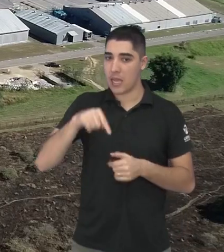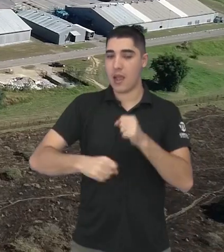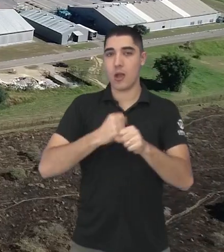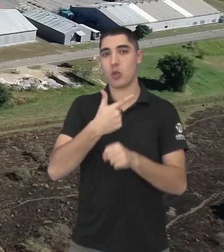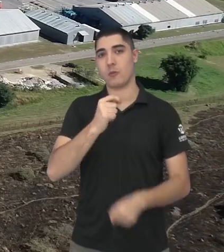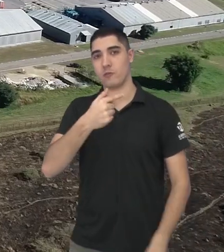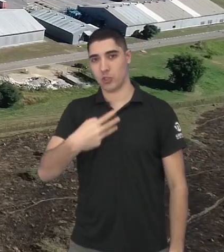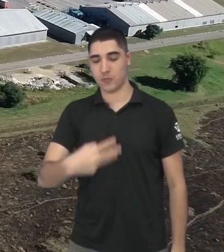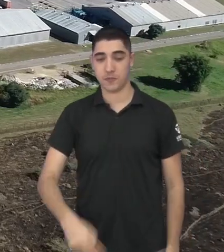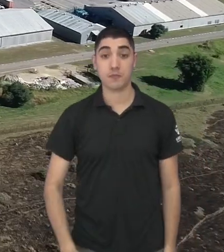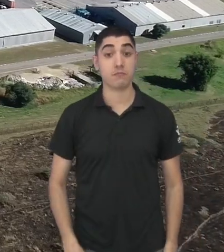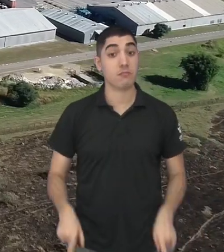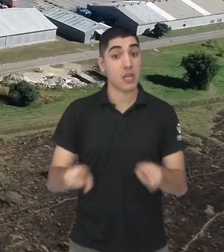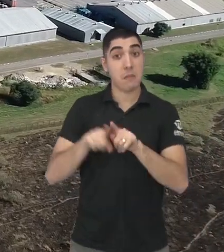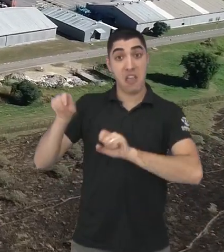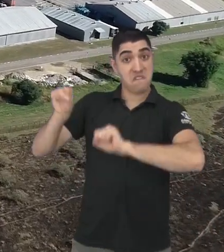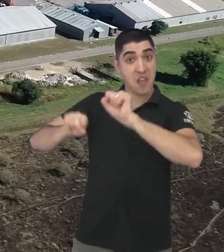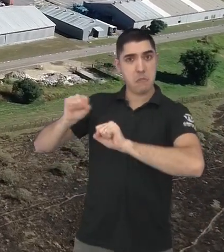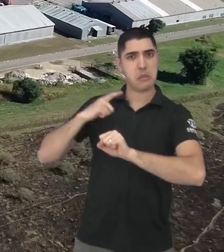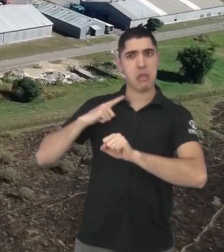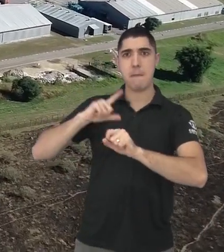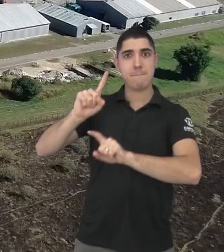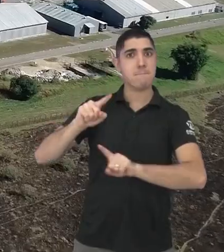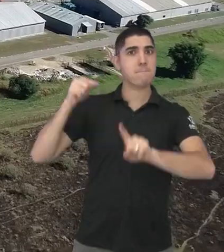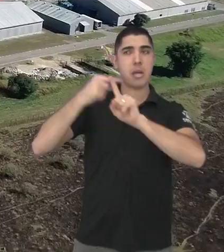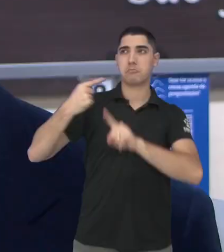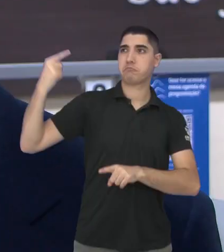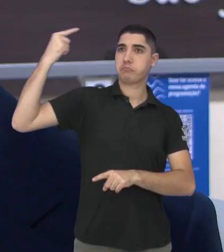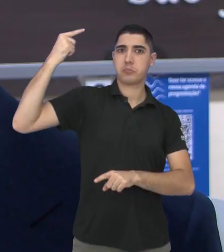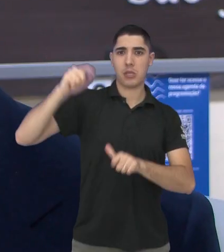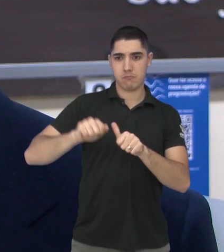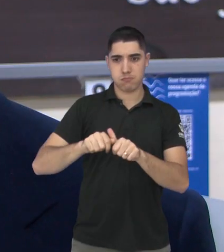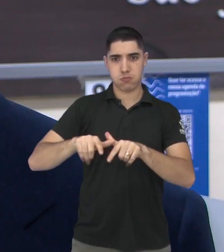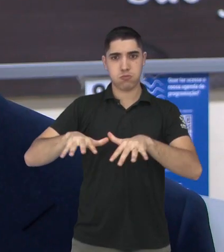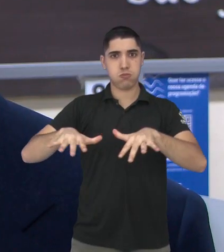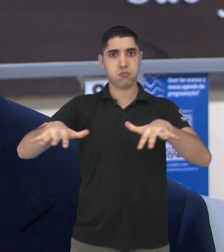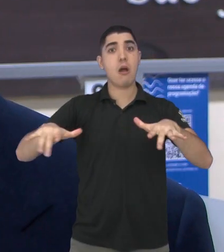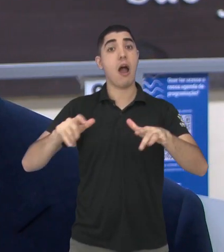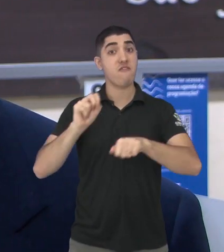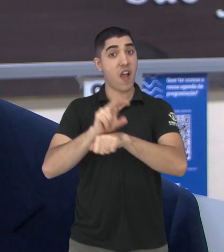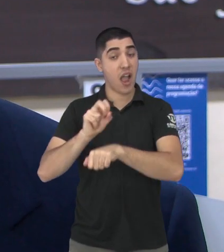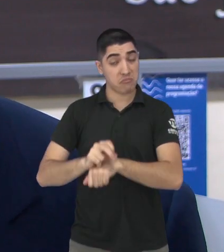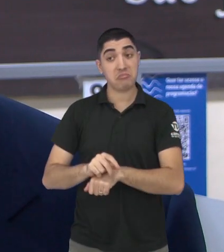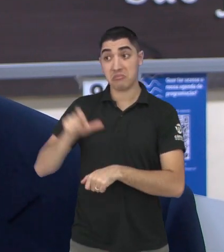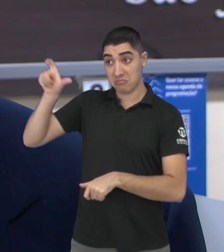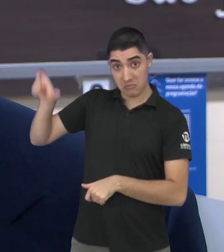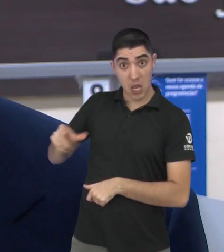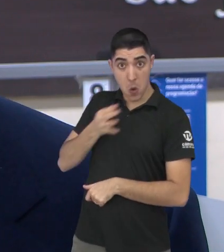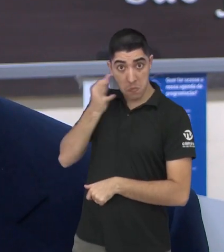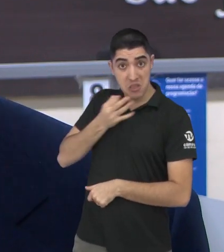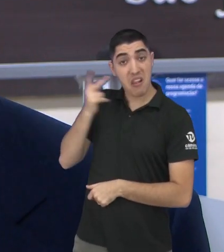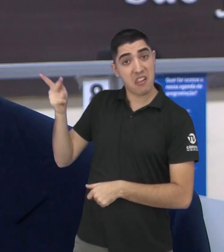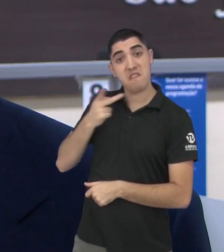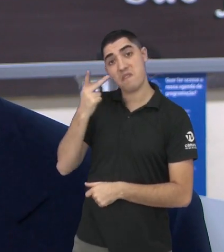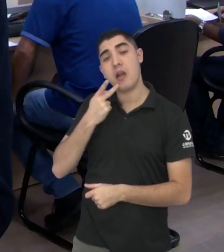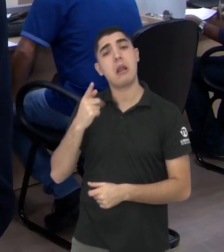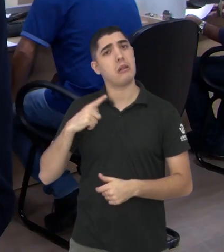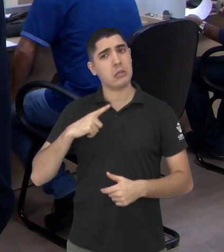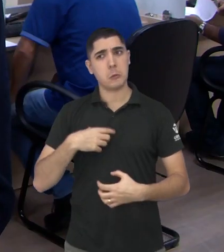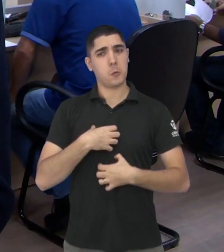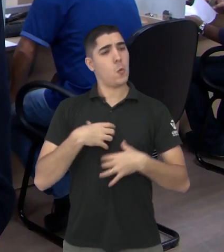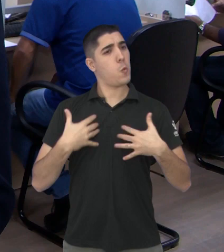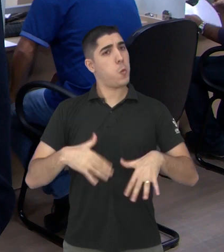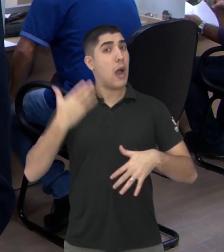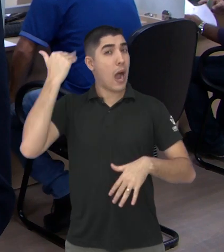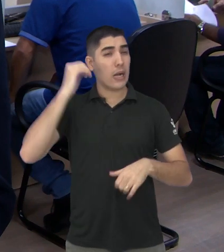destaque ainda para o setor da indústria que lidera as vagas para o secretário os números surpreendem em um momento em que o